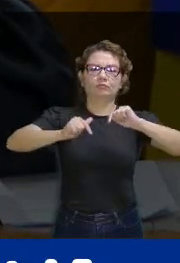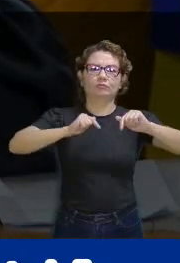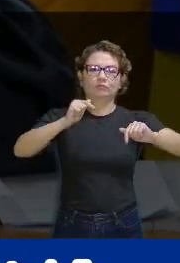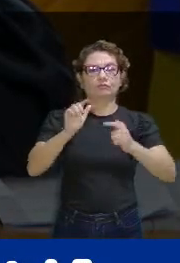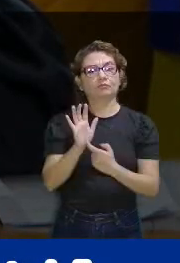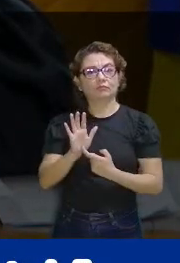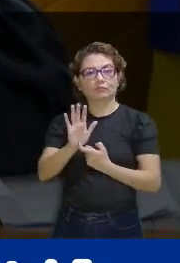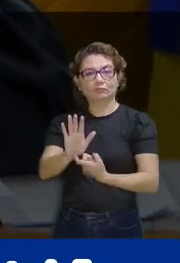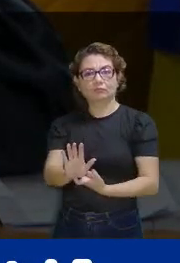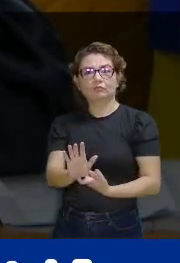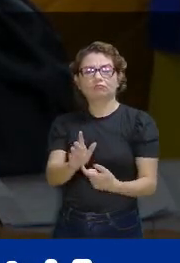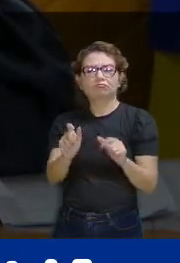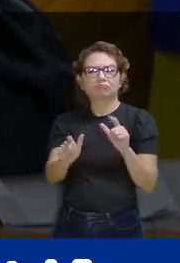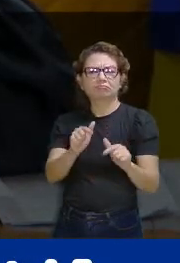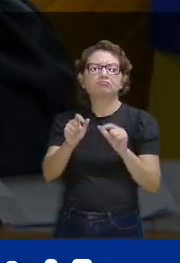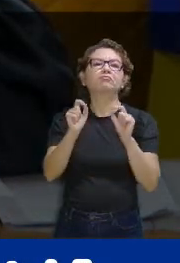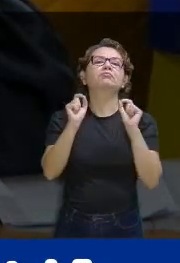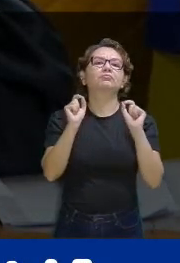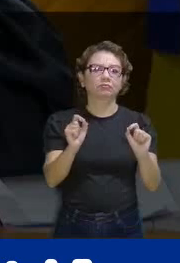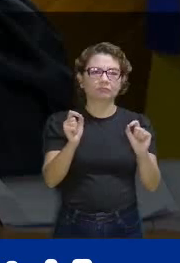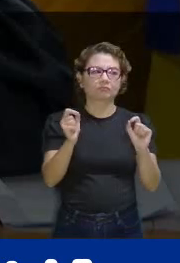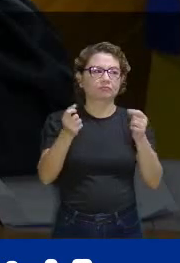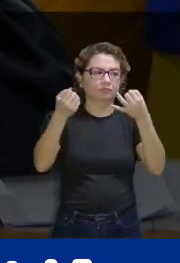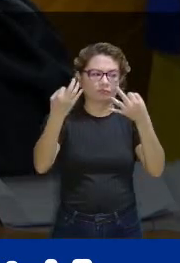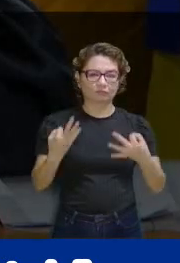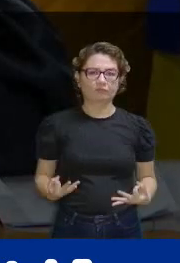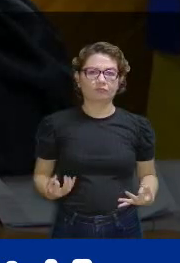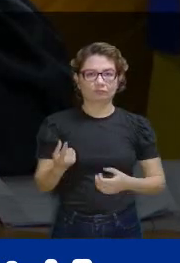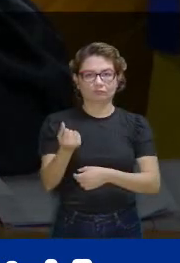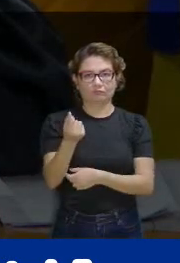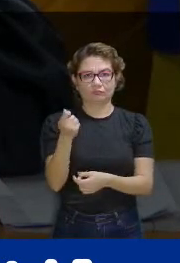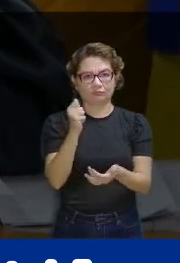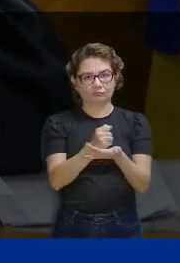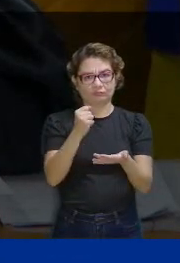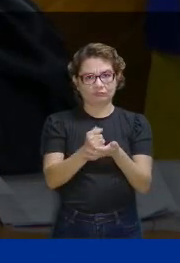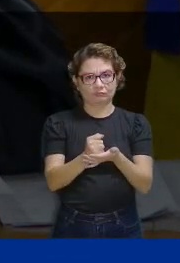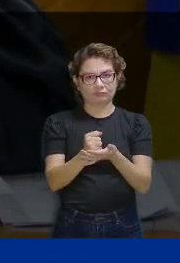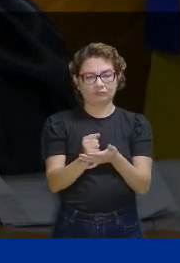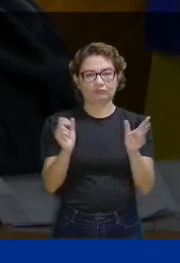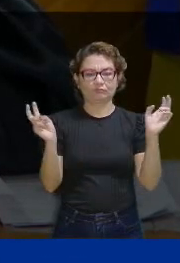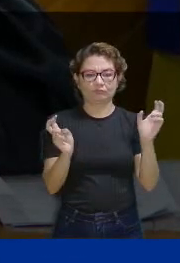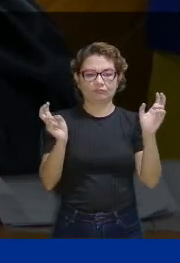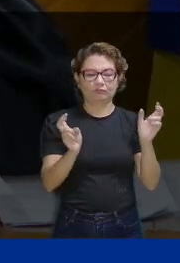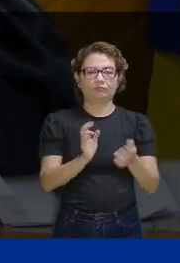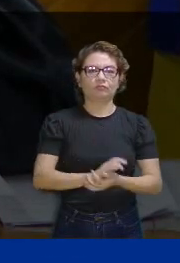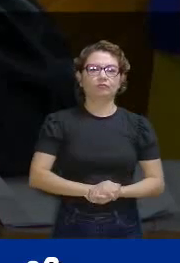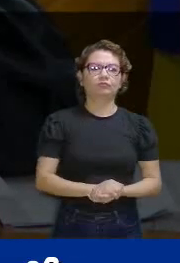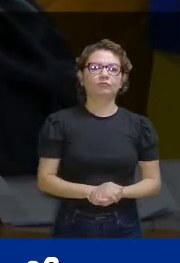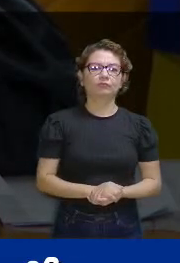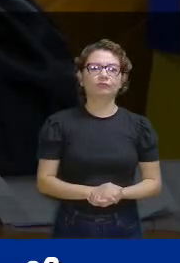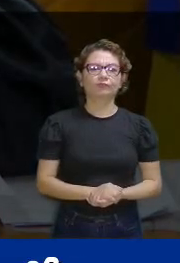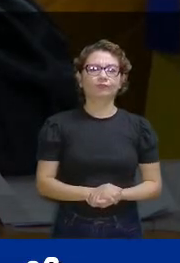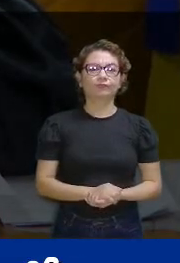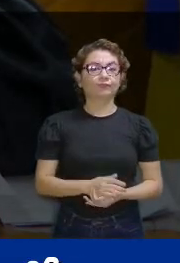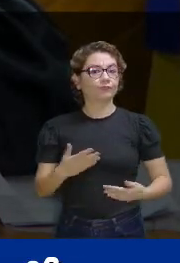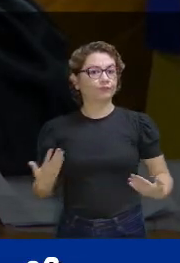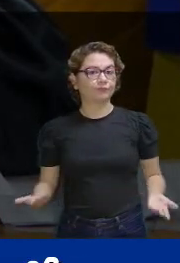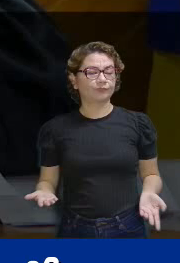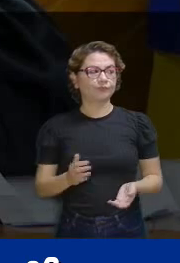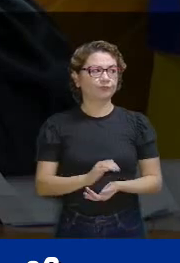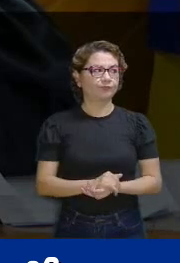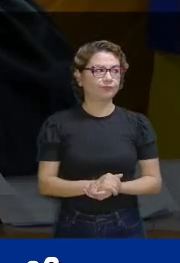atividades executadas e da justificativa do preço contratado, fecho aspas. As